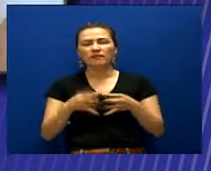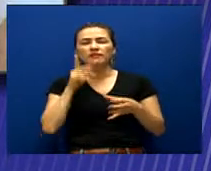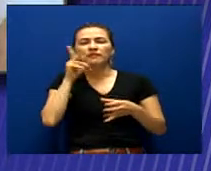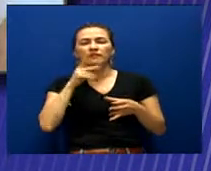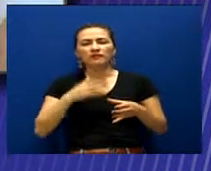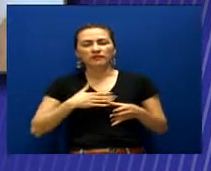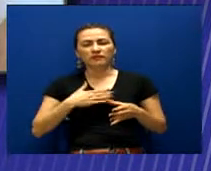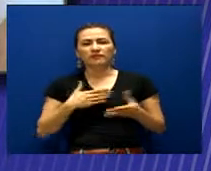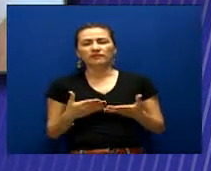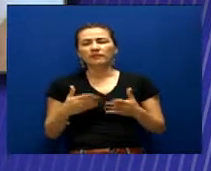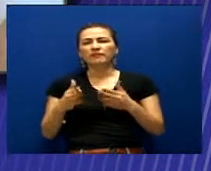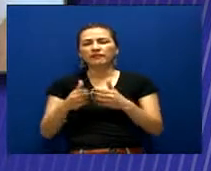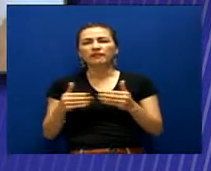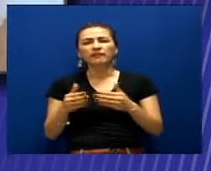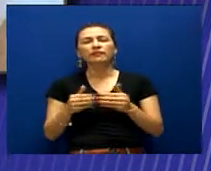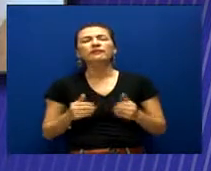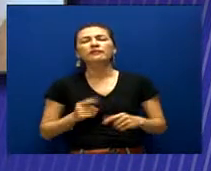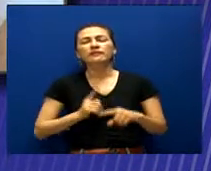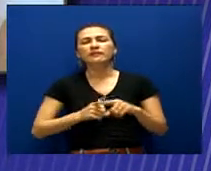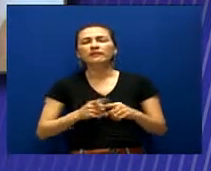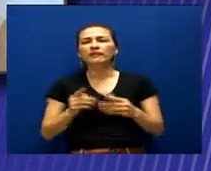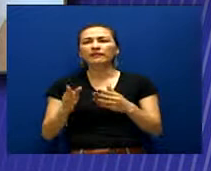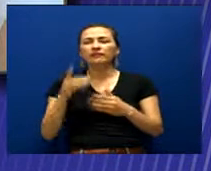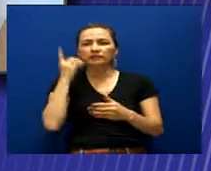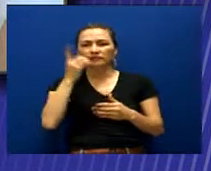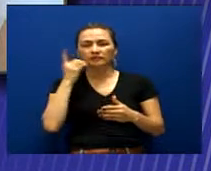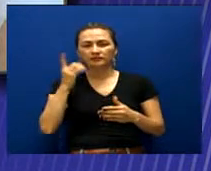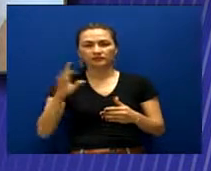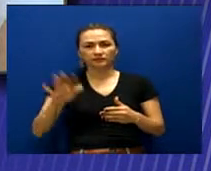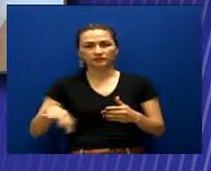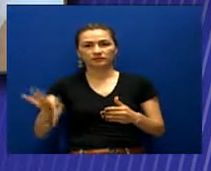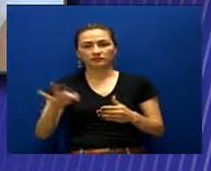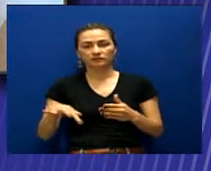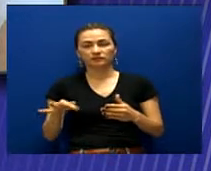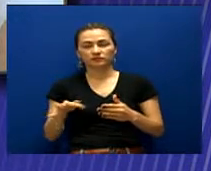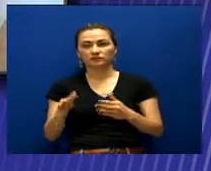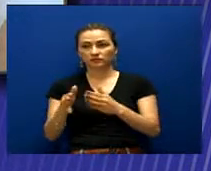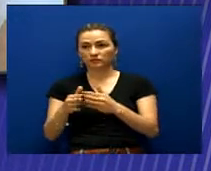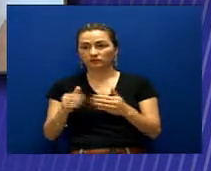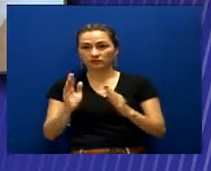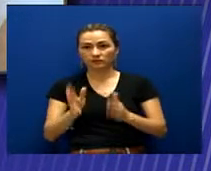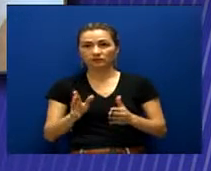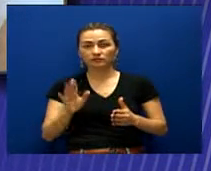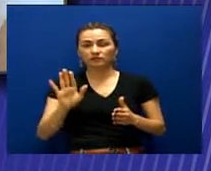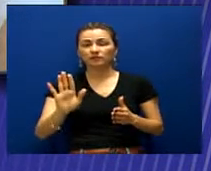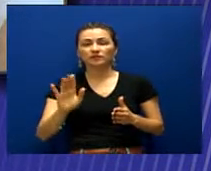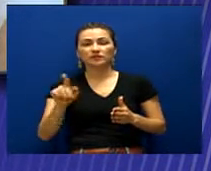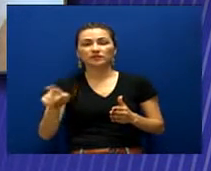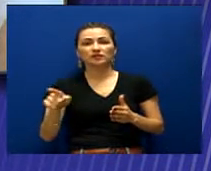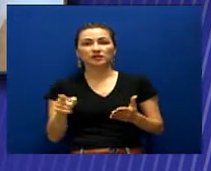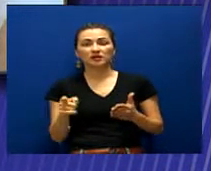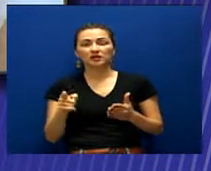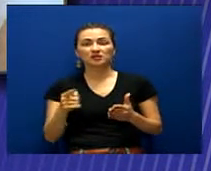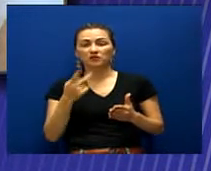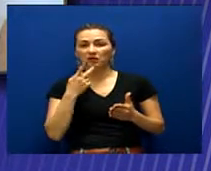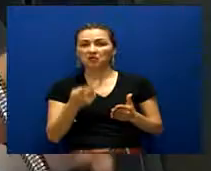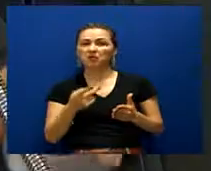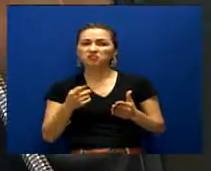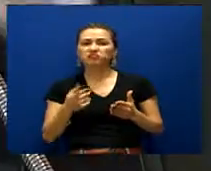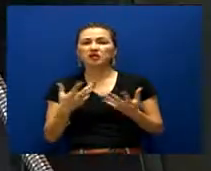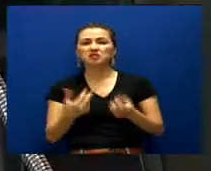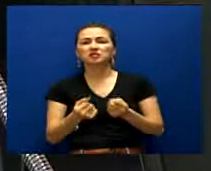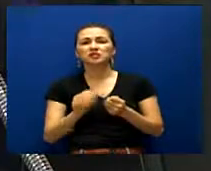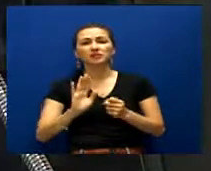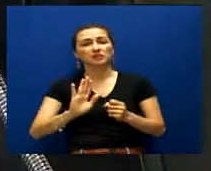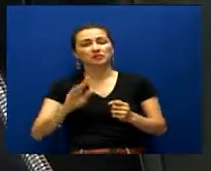emendas. Sim. Porque eu pedi outro dia emenda para um deputado e falou, olha, eu posso até mandar, ainda não está cumprindo, mas eu vou fazer gestões junto aos nossos